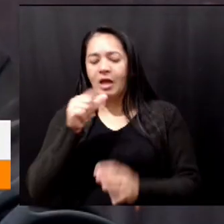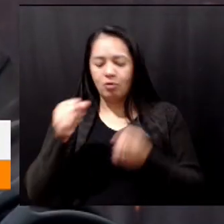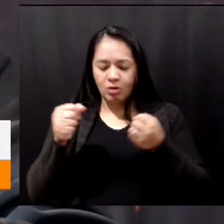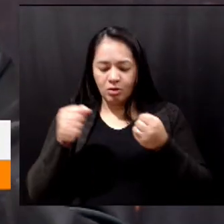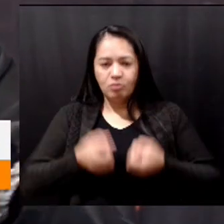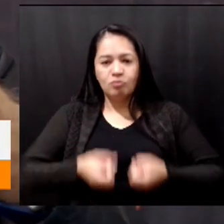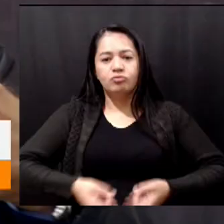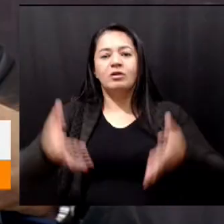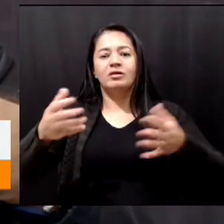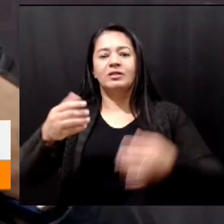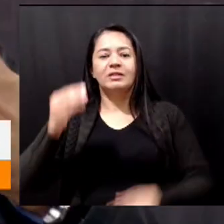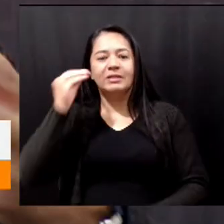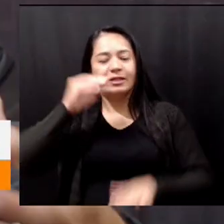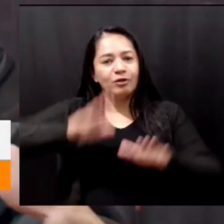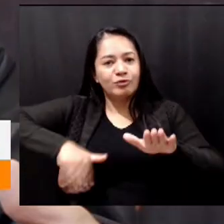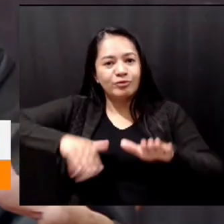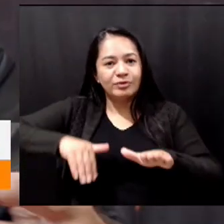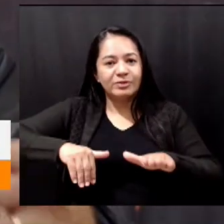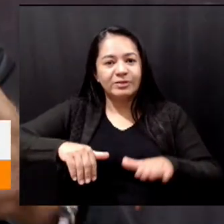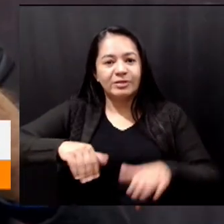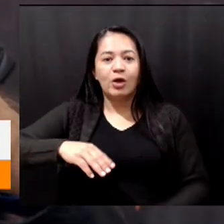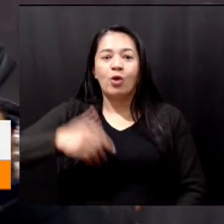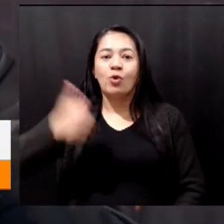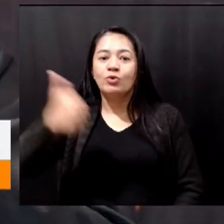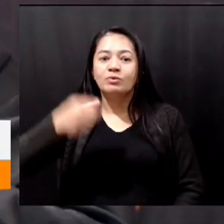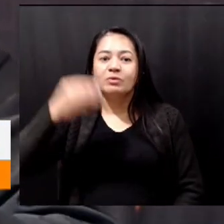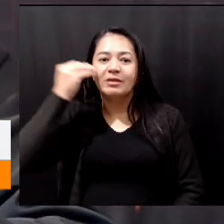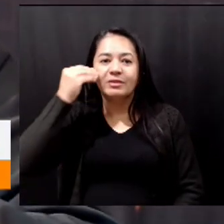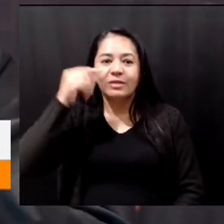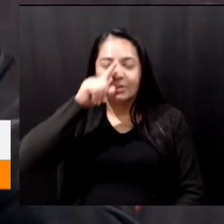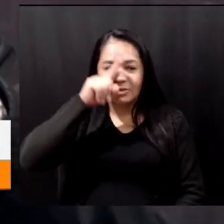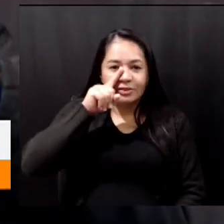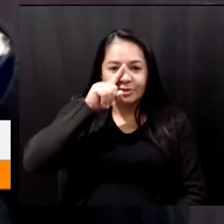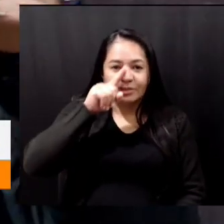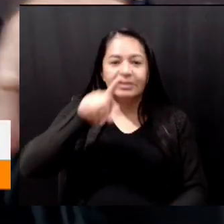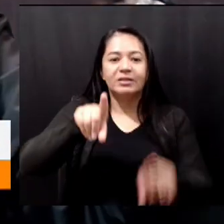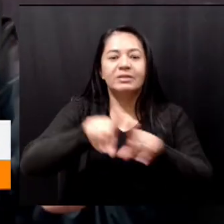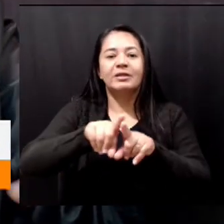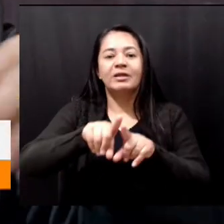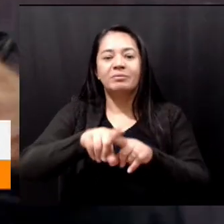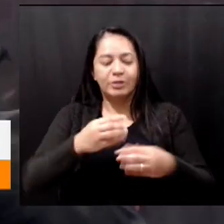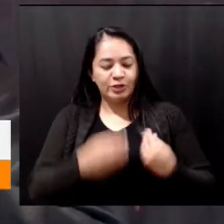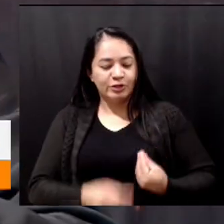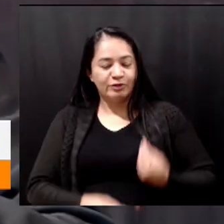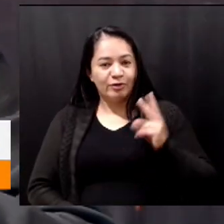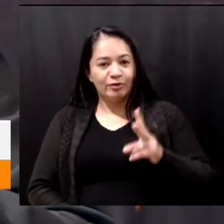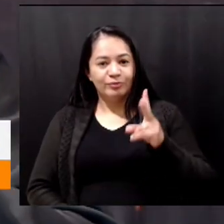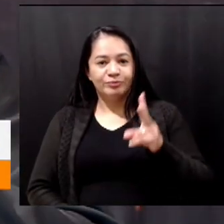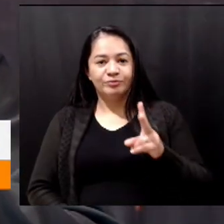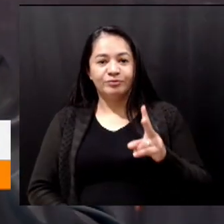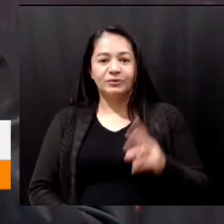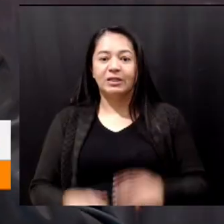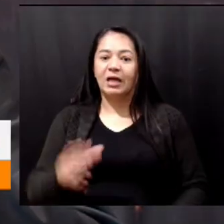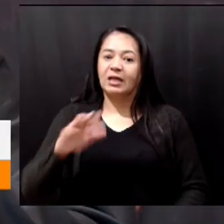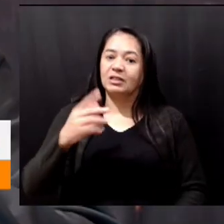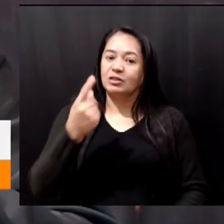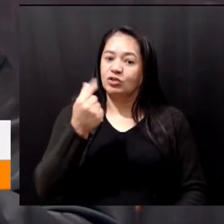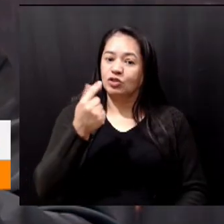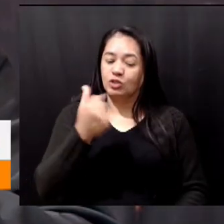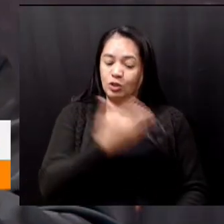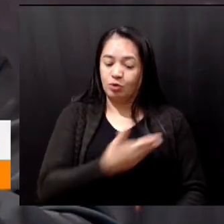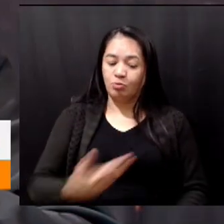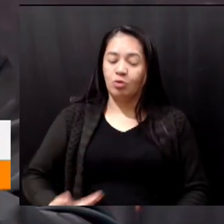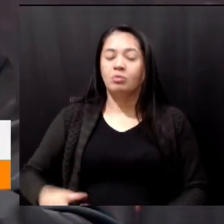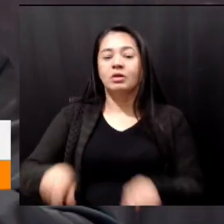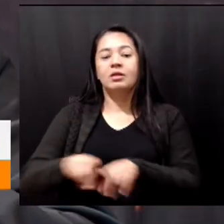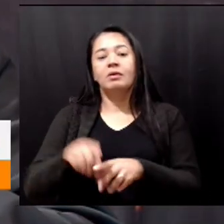testes de risco e testes de sobrevivência, normalmente com dinheiro público e muito apoio. A fase seguinte dele